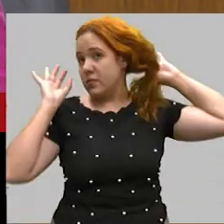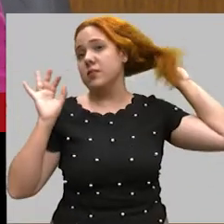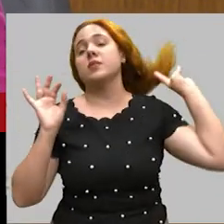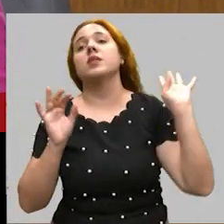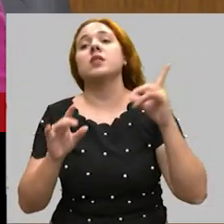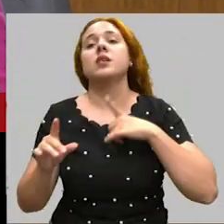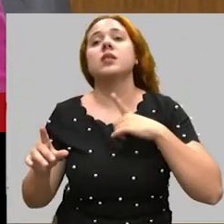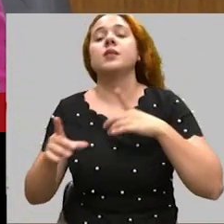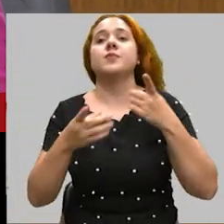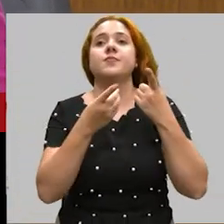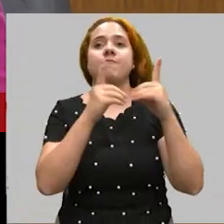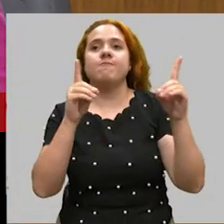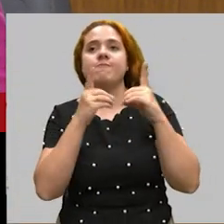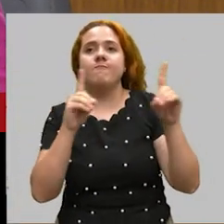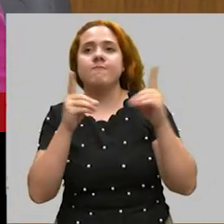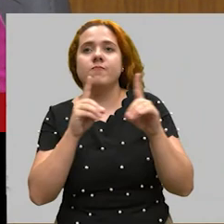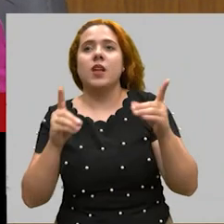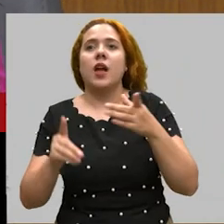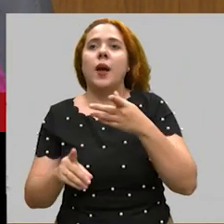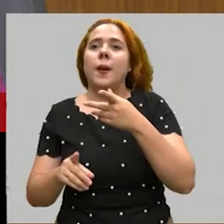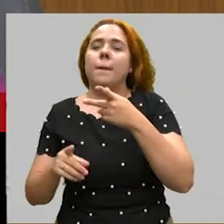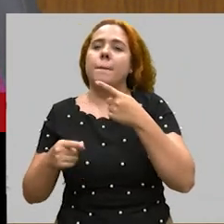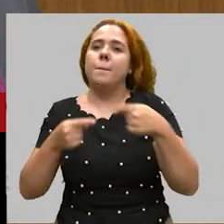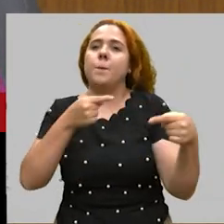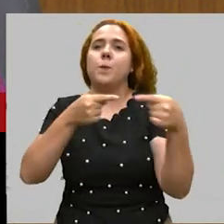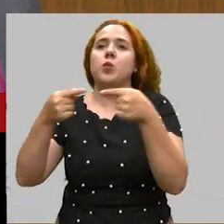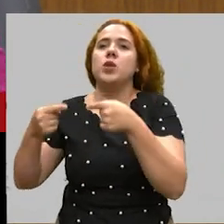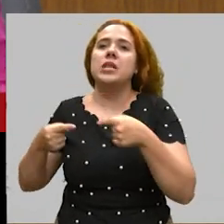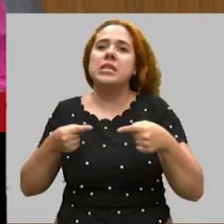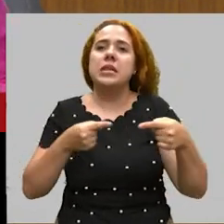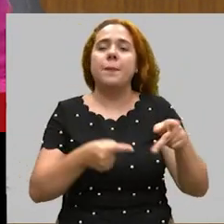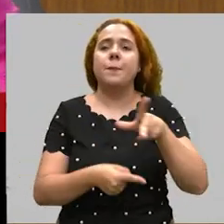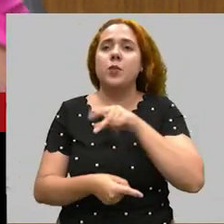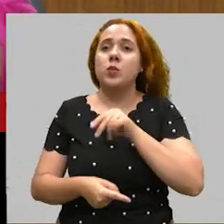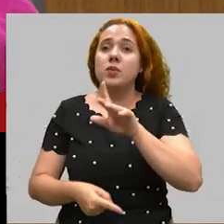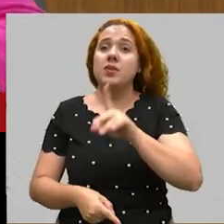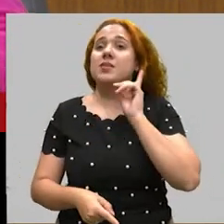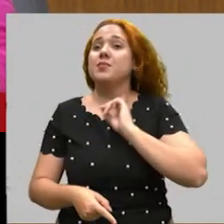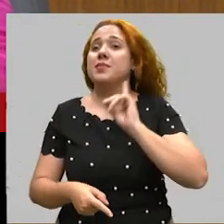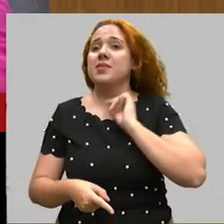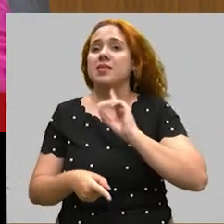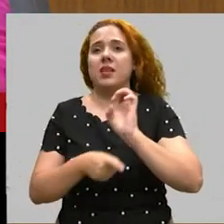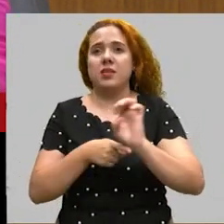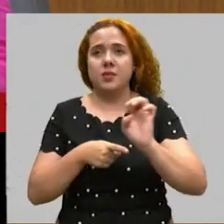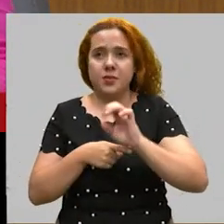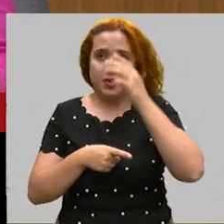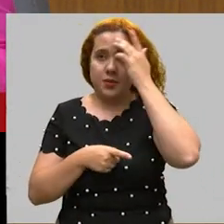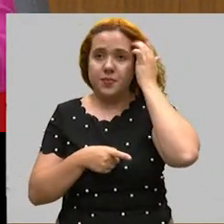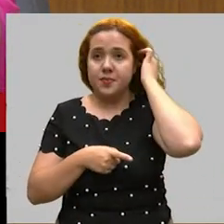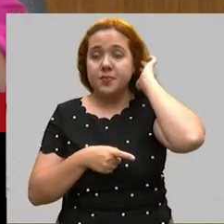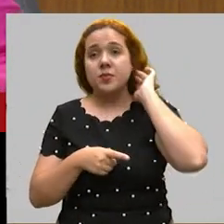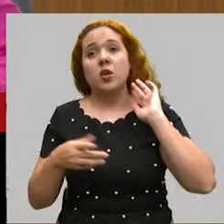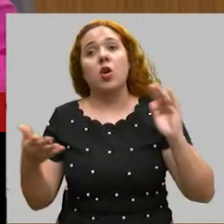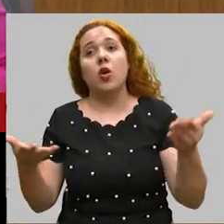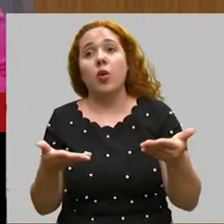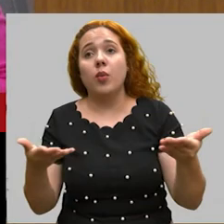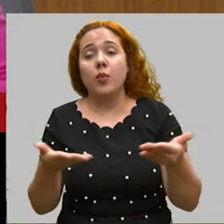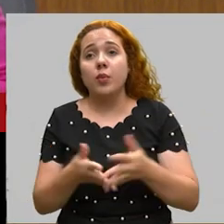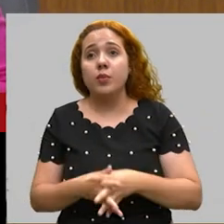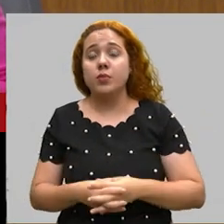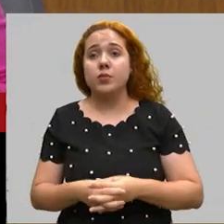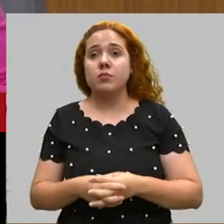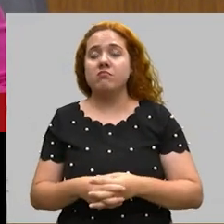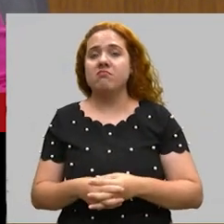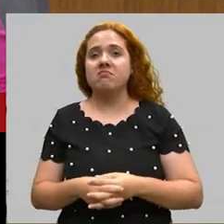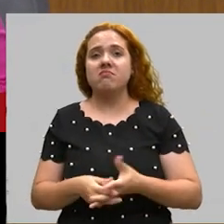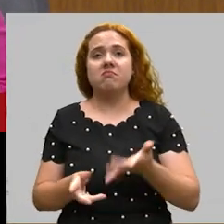a política pública da Educação do campo no estado de Minas Gerais Infelizmente hoje eh nós não